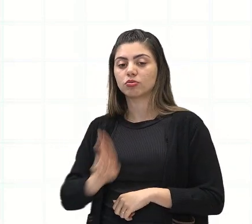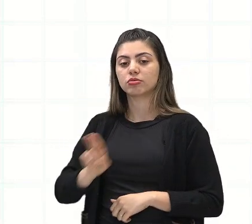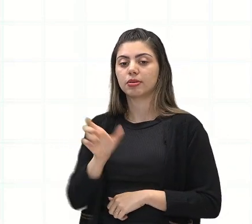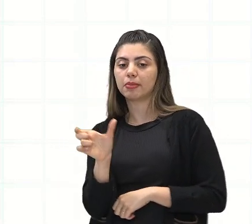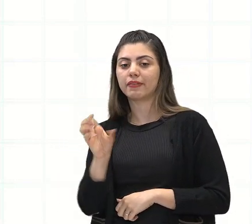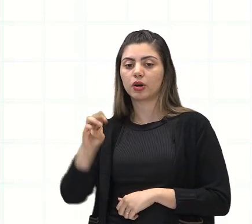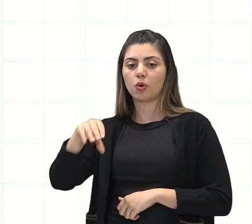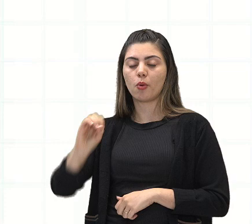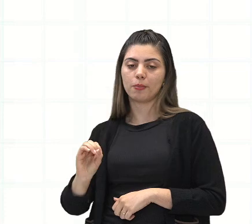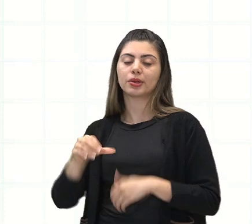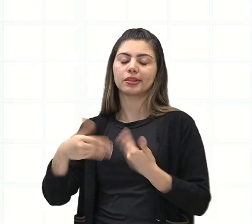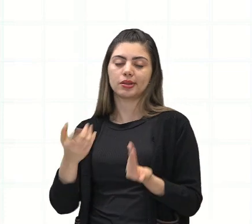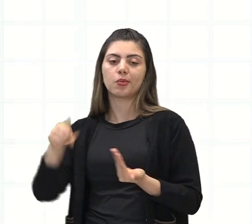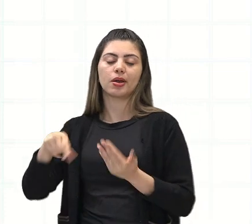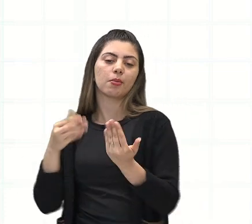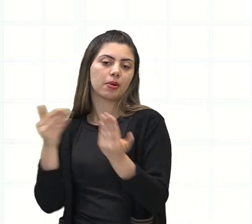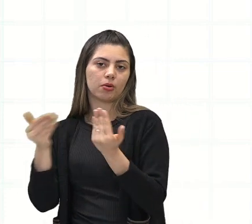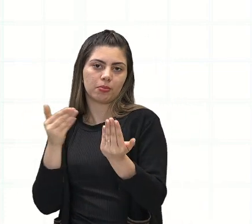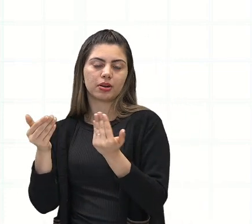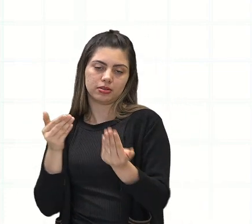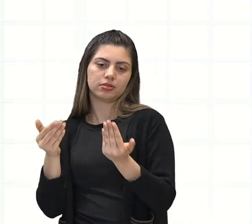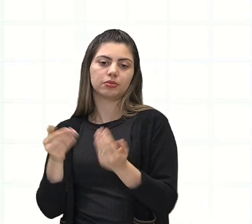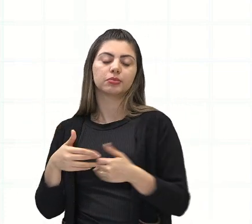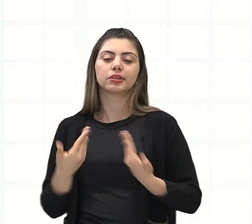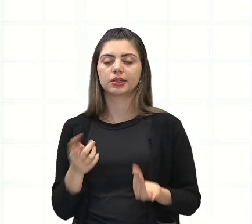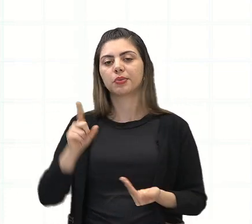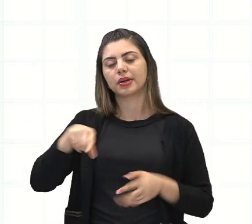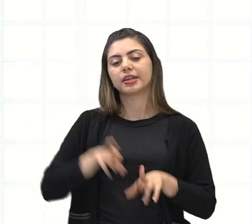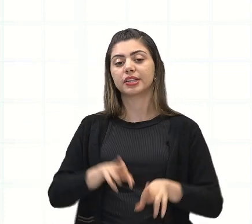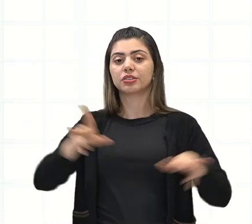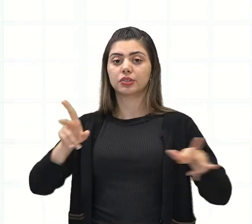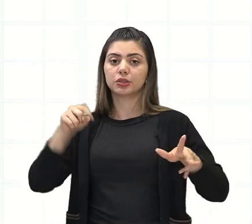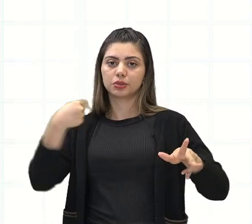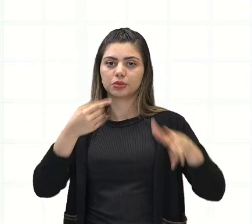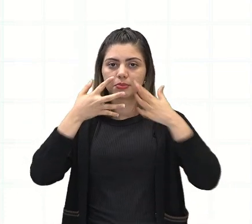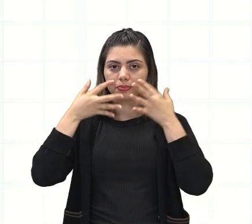comparação explícita. Essa é a nossa diferença que a gente precisa